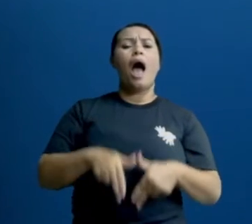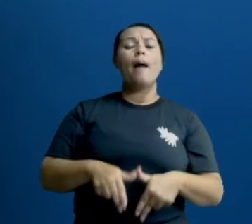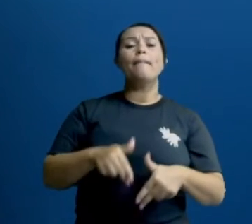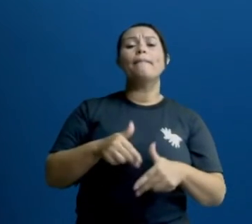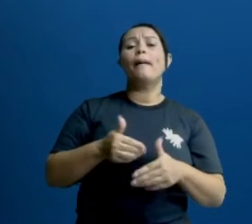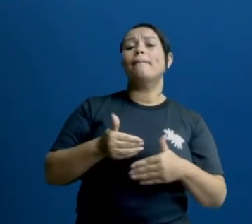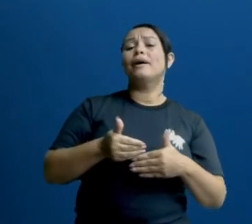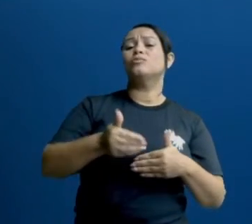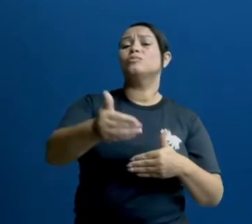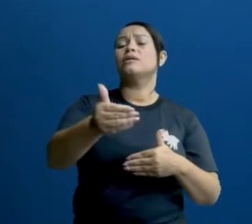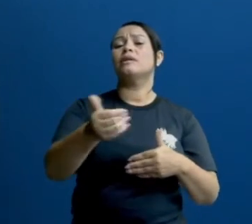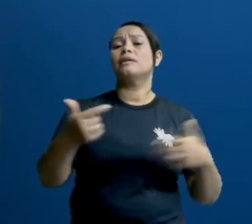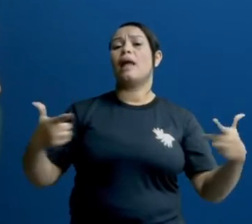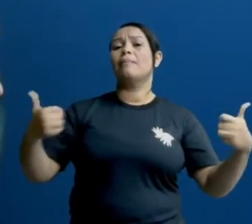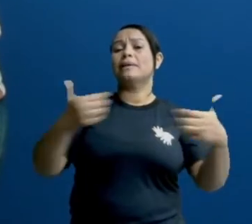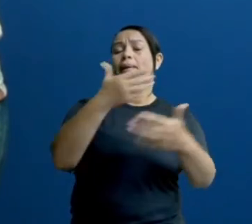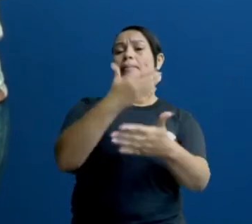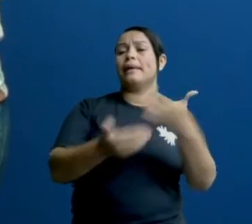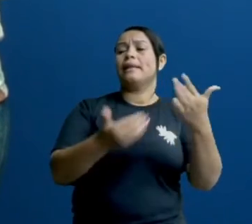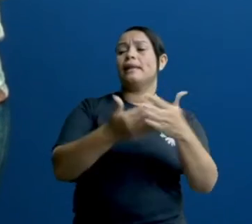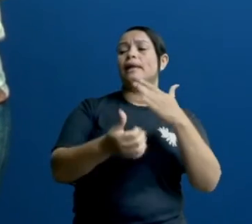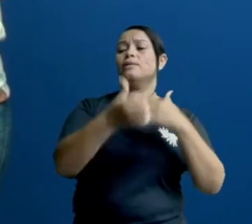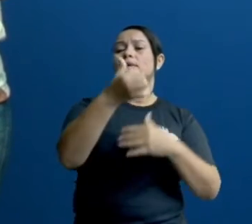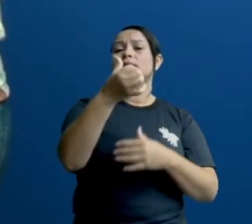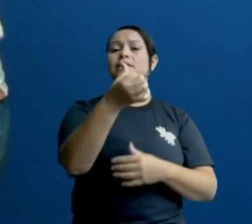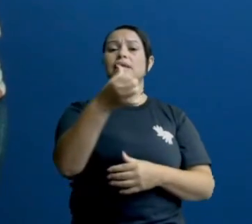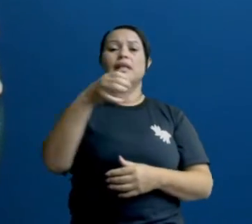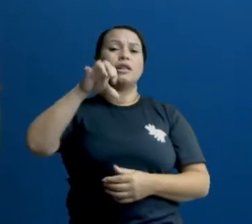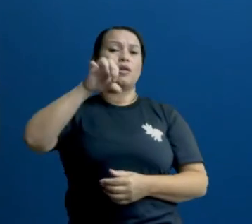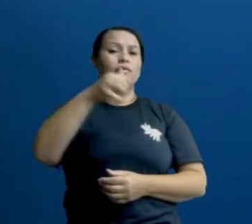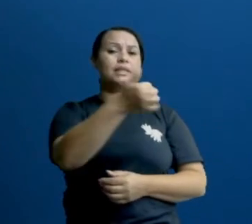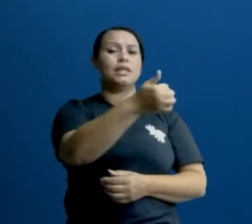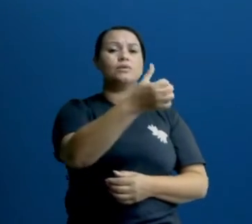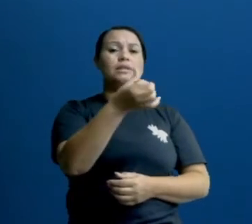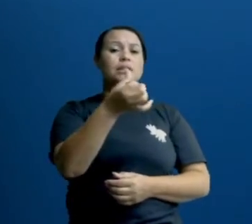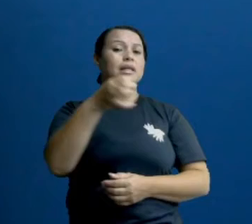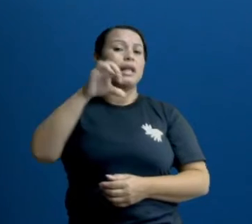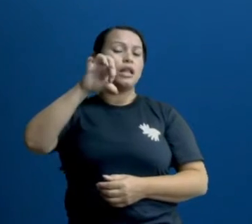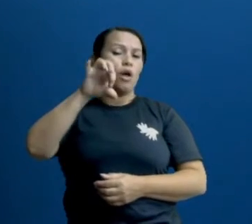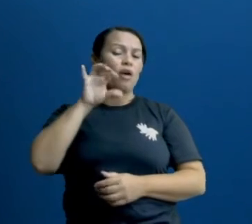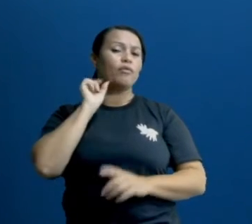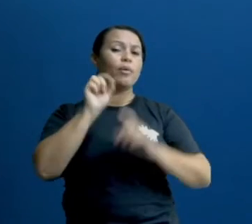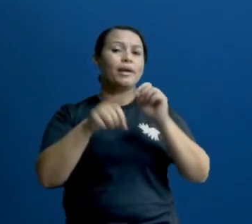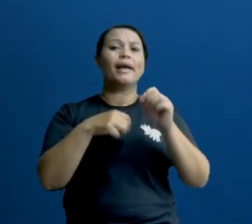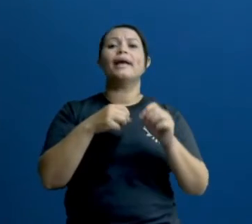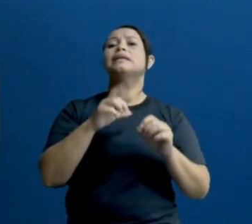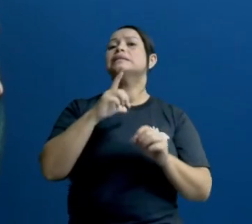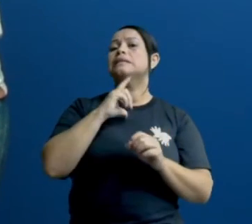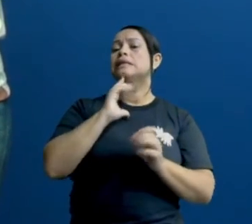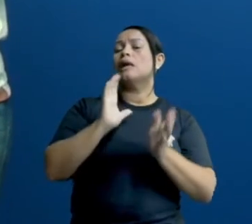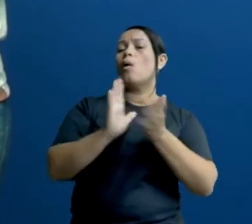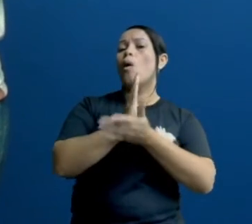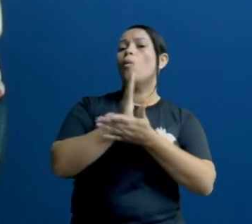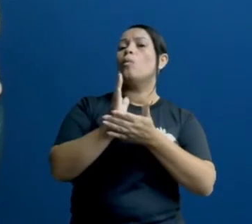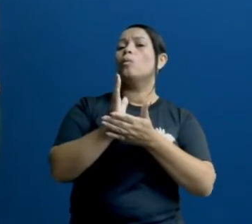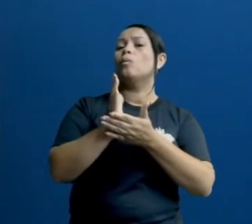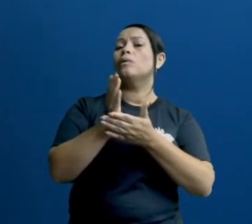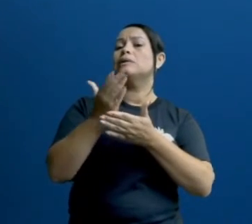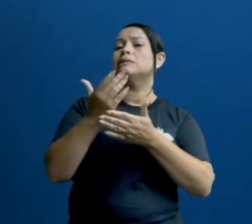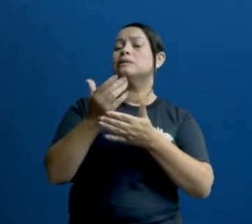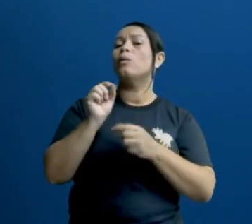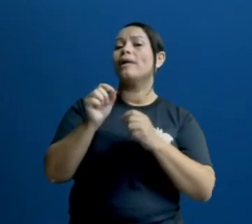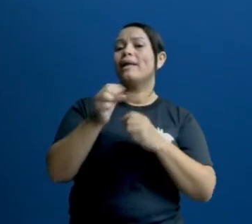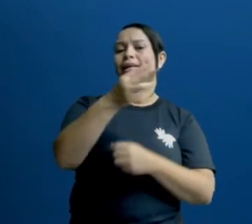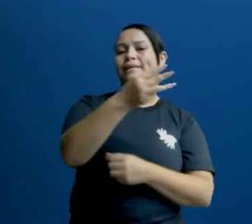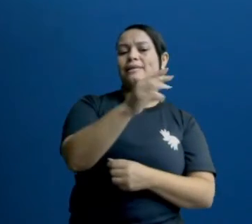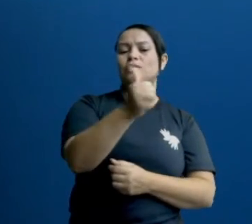batalha eles perderam 169, certo? E aí ficaram com apenas 318